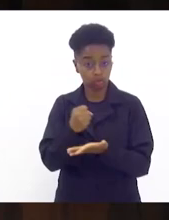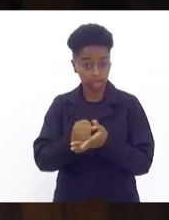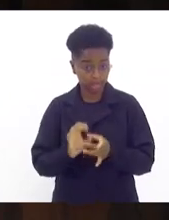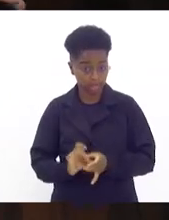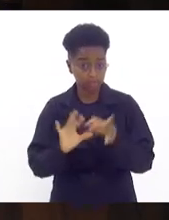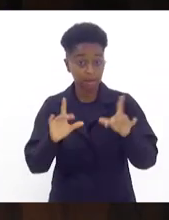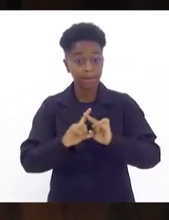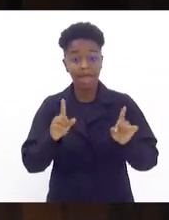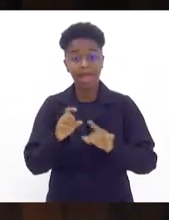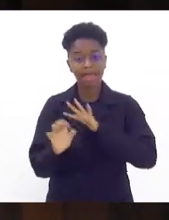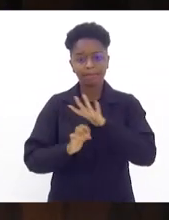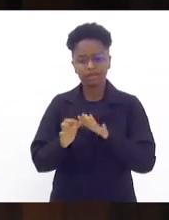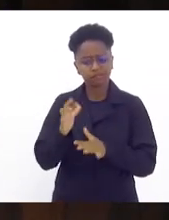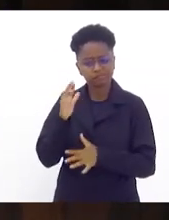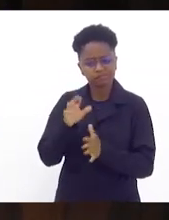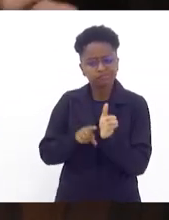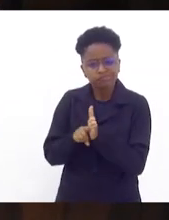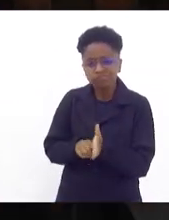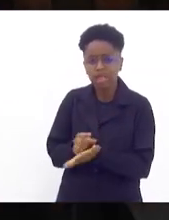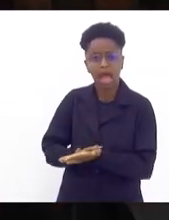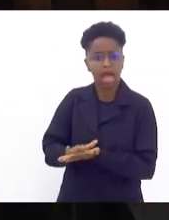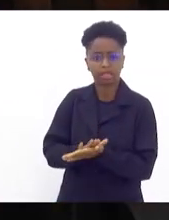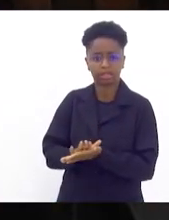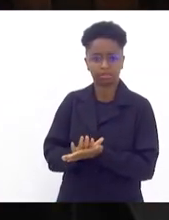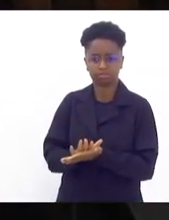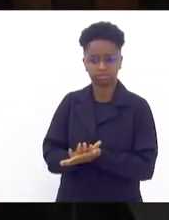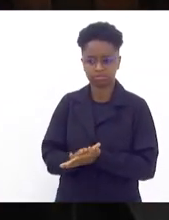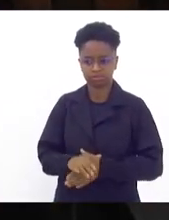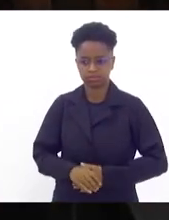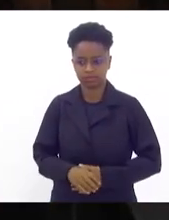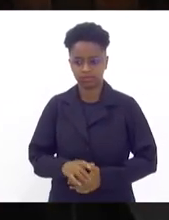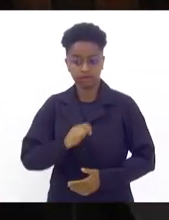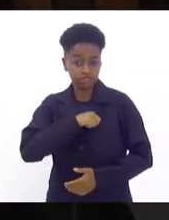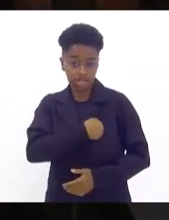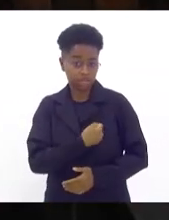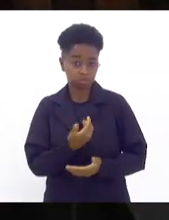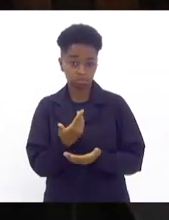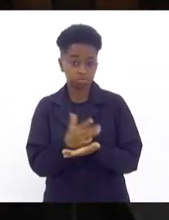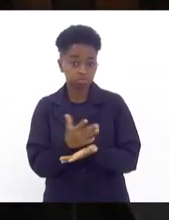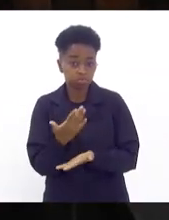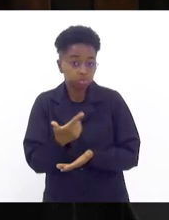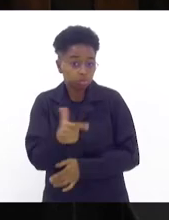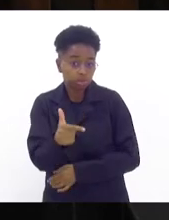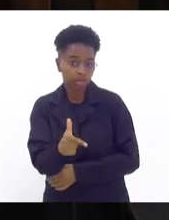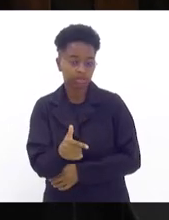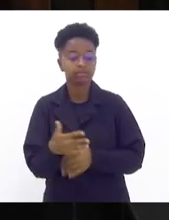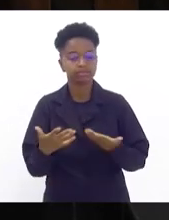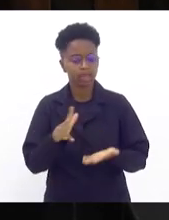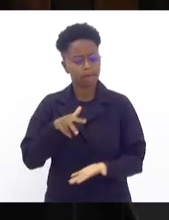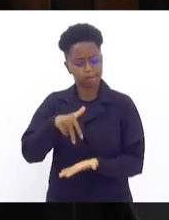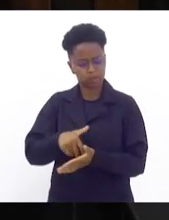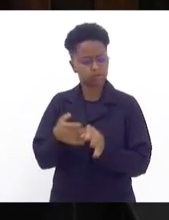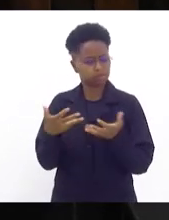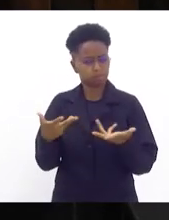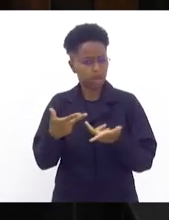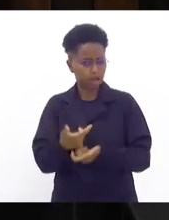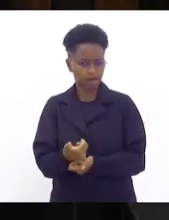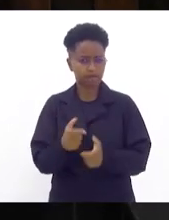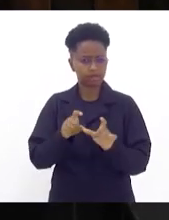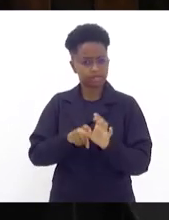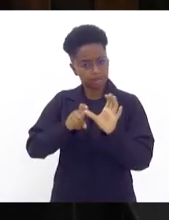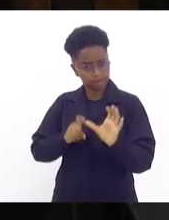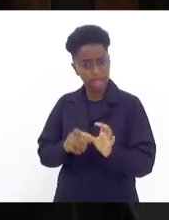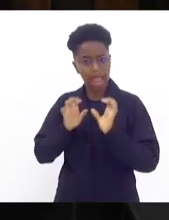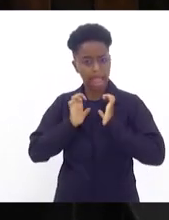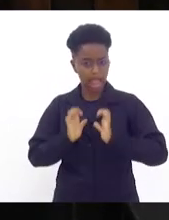ganha a concessão não fiscaliza nada. Será muito bem-vinda, deputada Lucinha. Todos nós sabemos da sua postura aguerrida, independente,